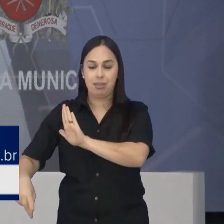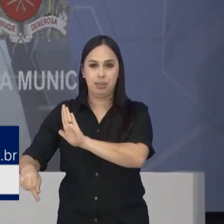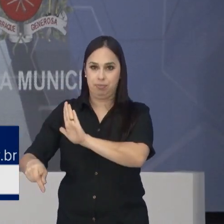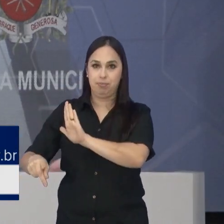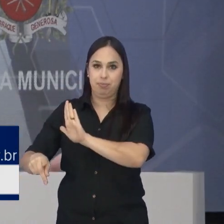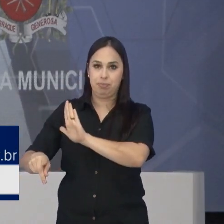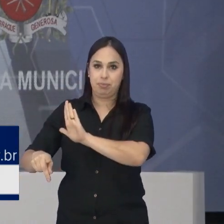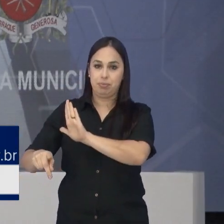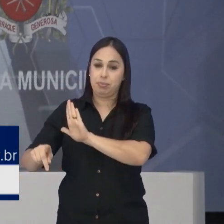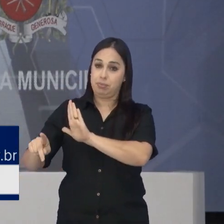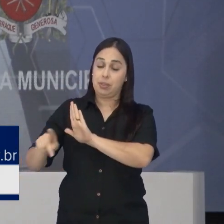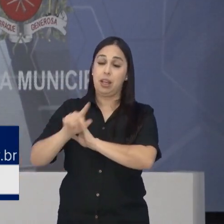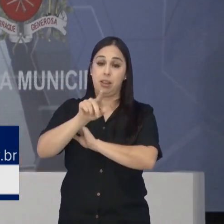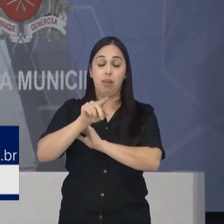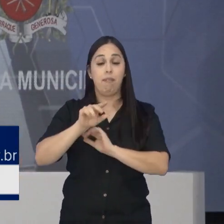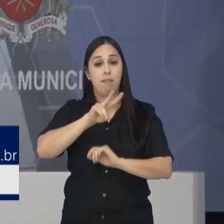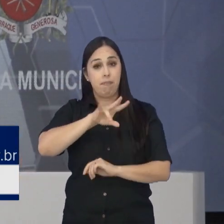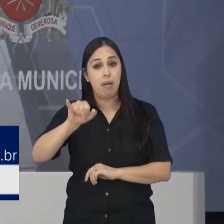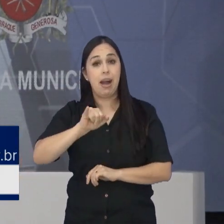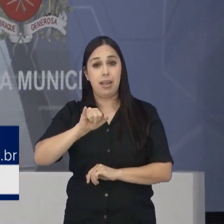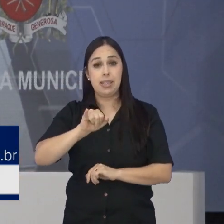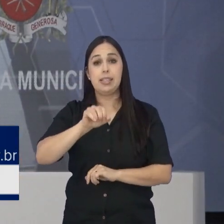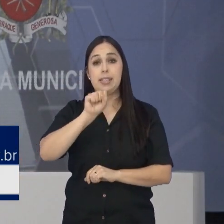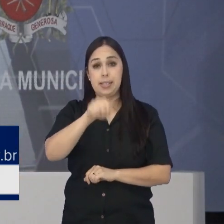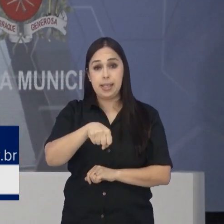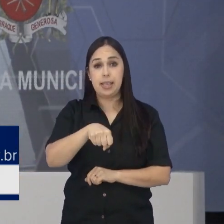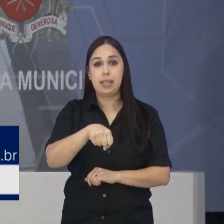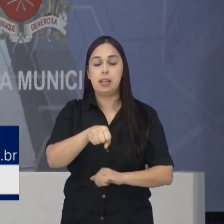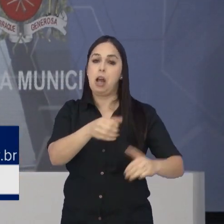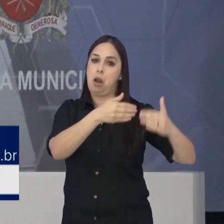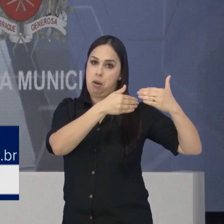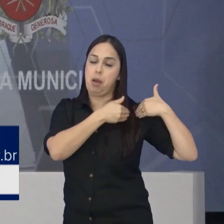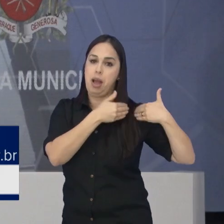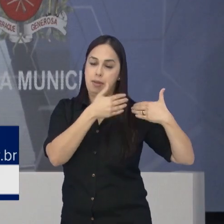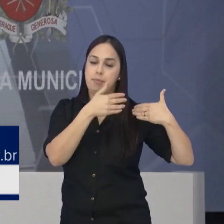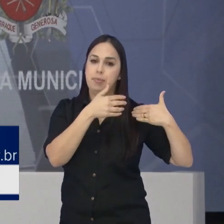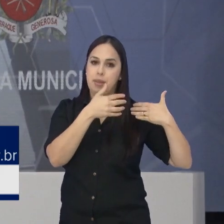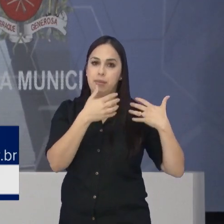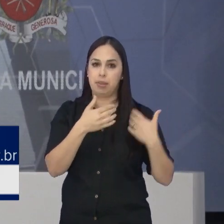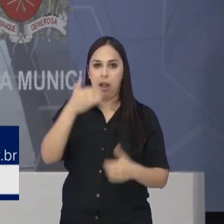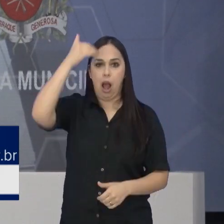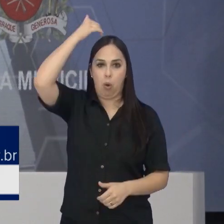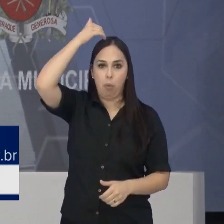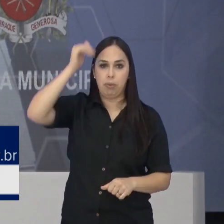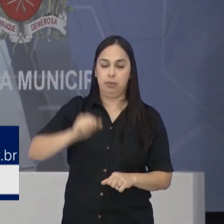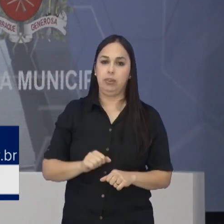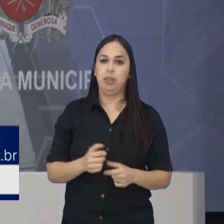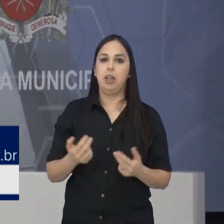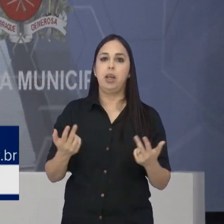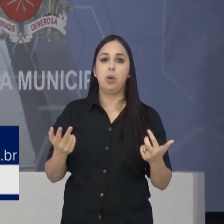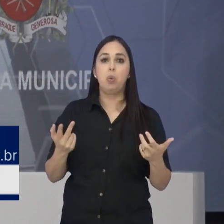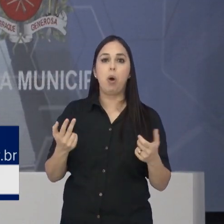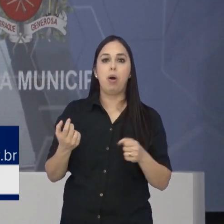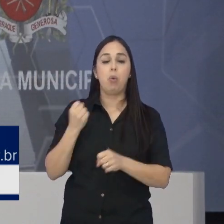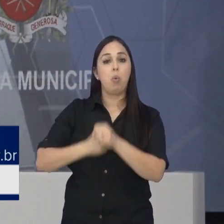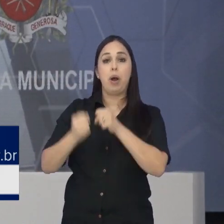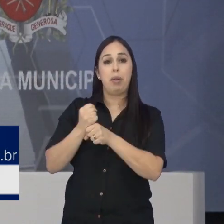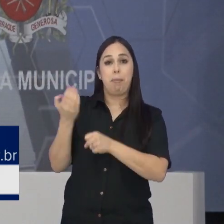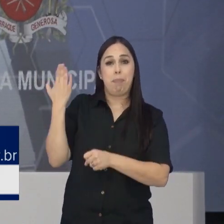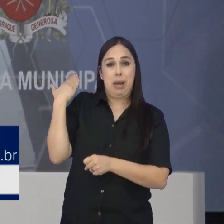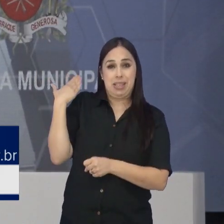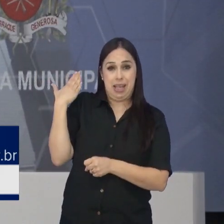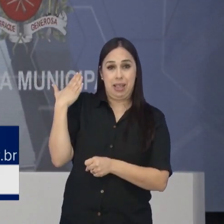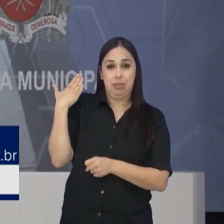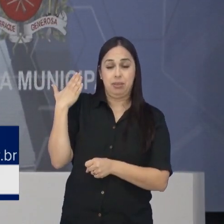vai estar colocando realmente a sua cabeça a prêmio, como já aconteceu no Código de Obras no ano passado,